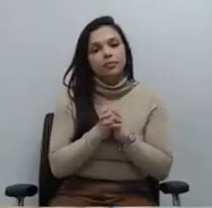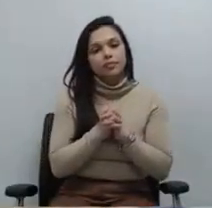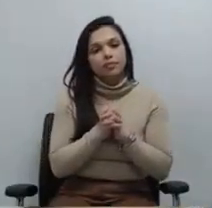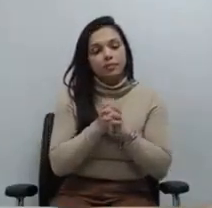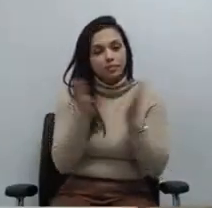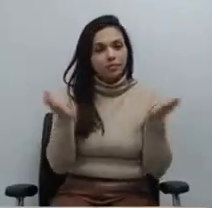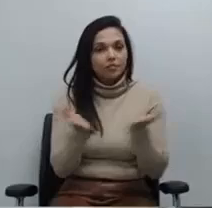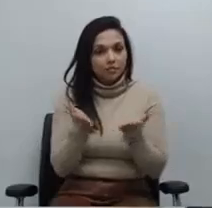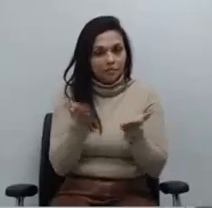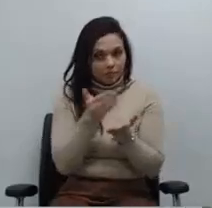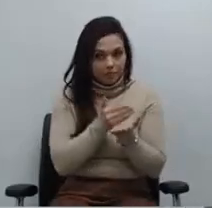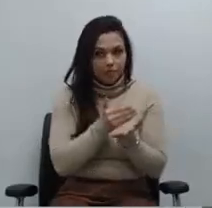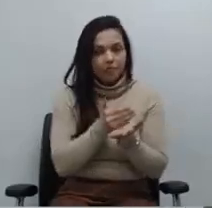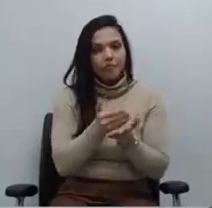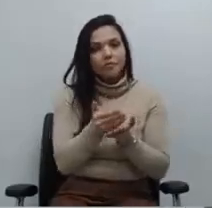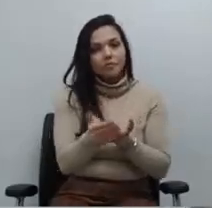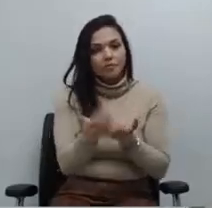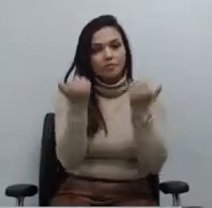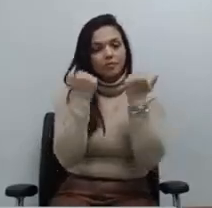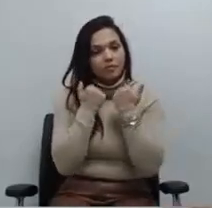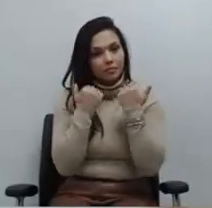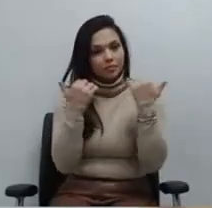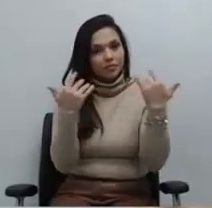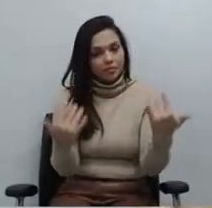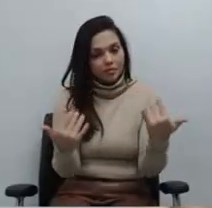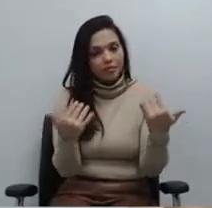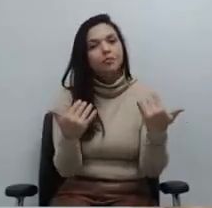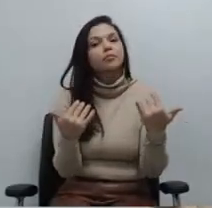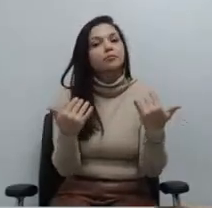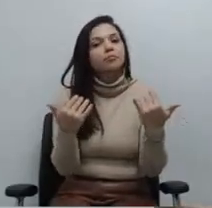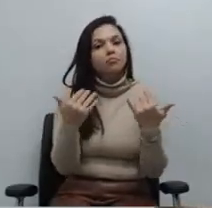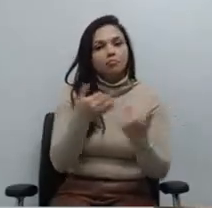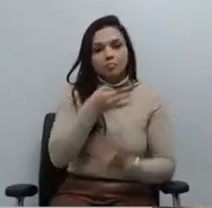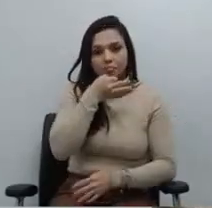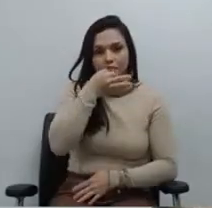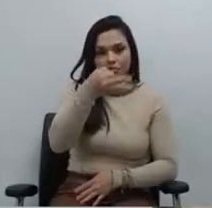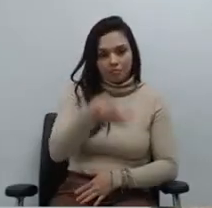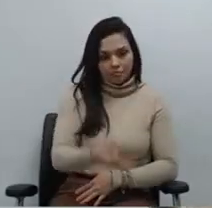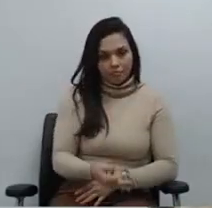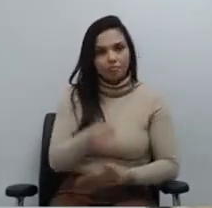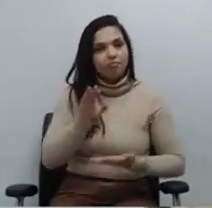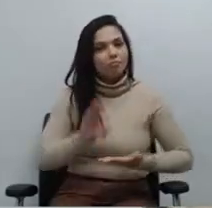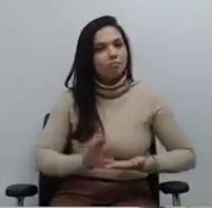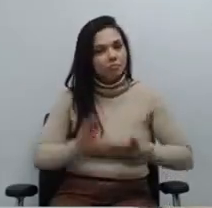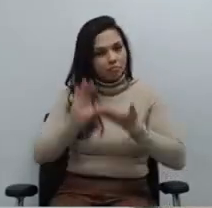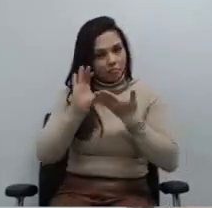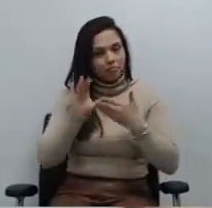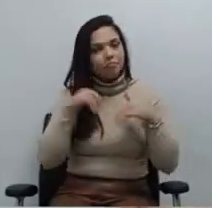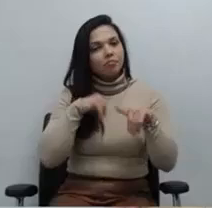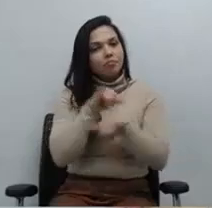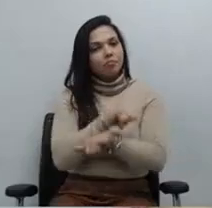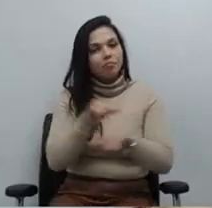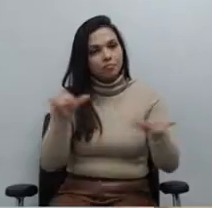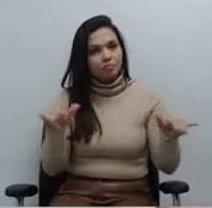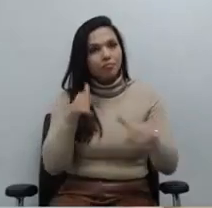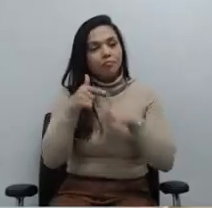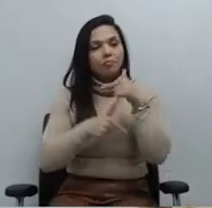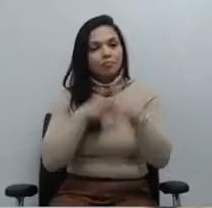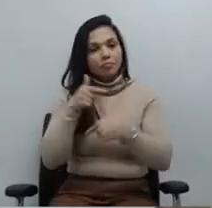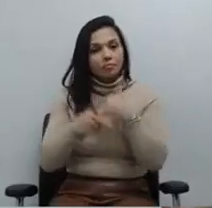Dando início, né, a essa parte da sessão do Conselho, gostaria de trazer alguns breves informes da semana, do trabalho da APADEP aqui ao